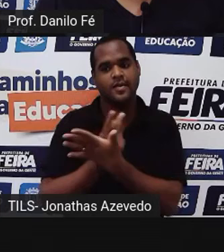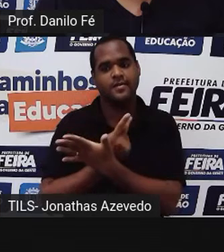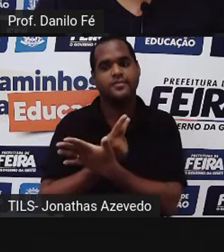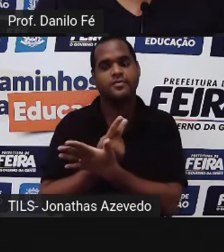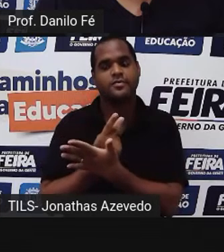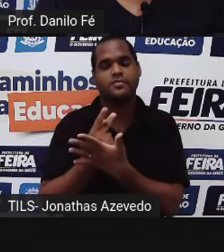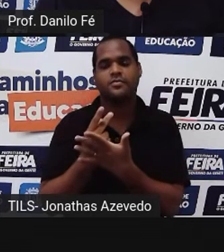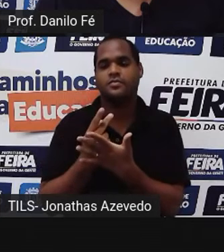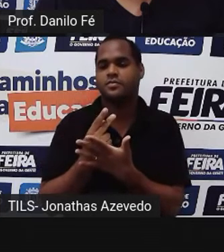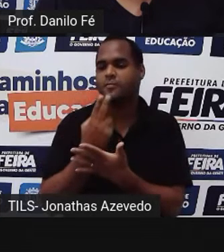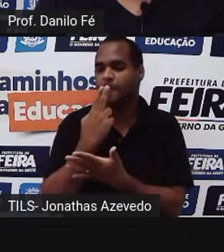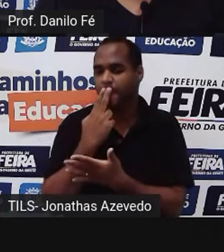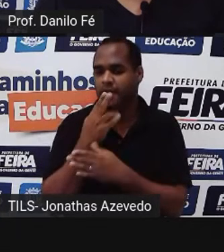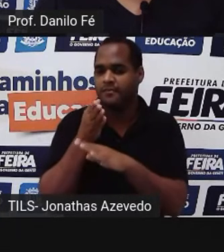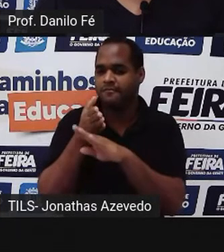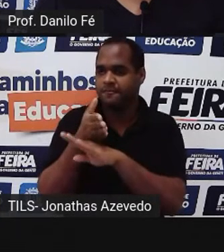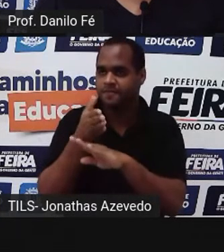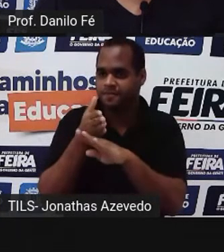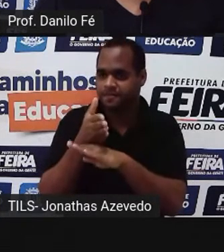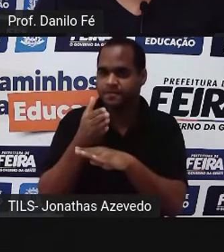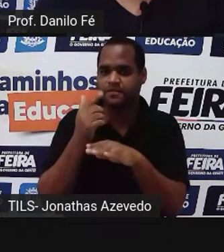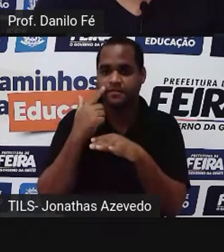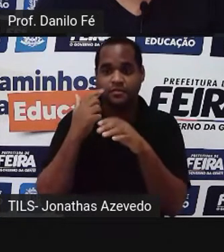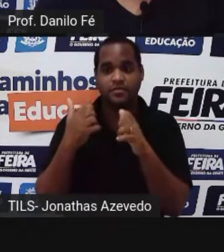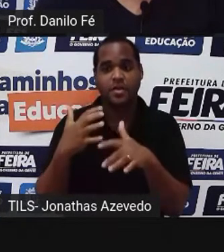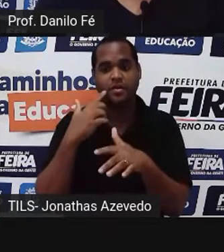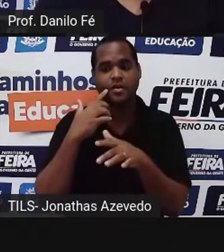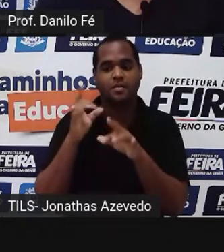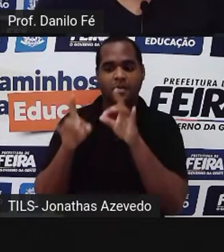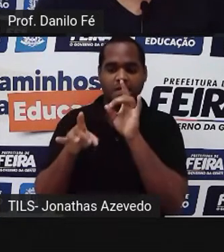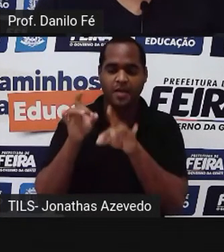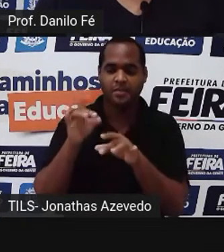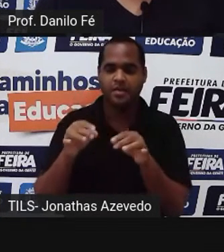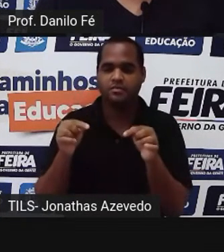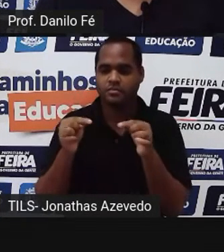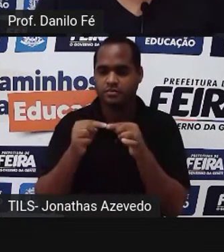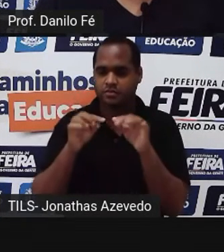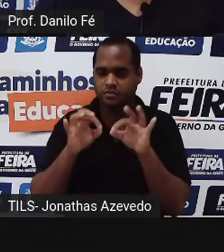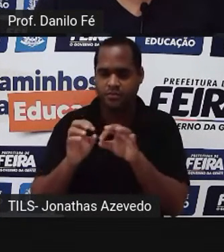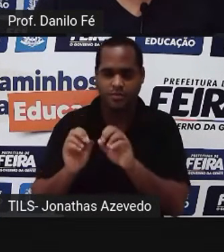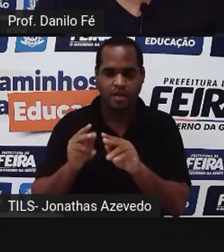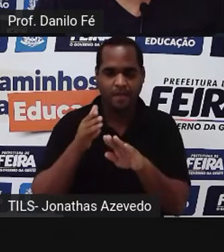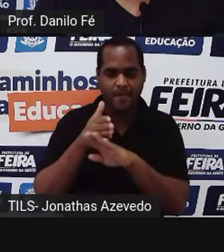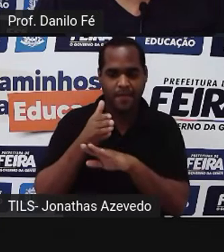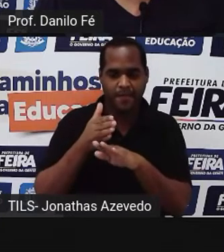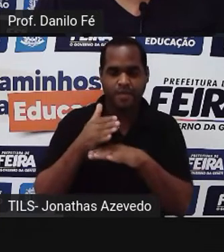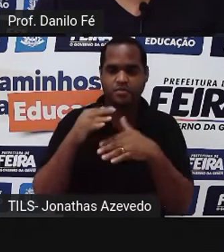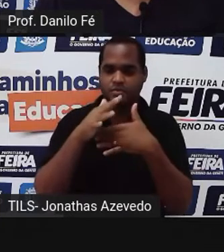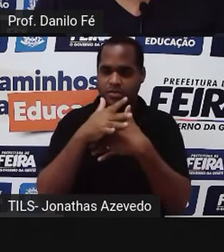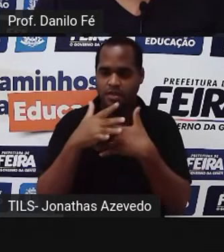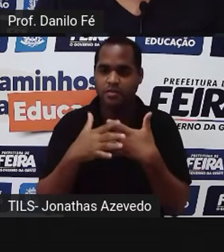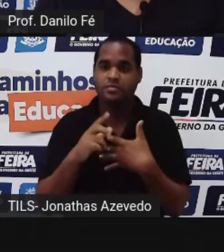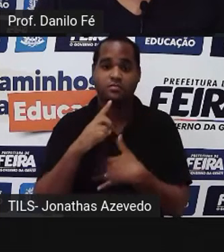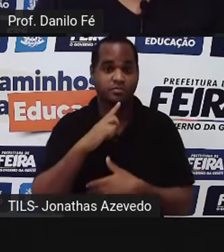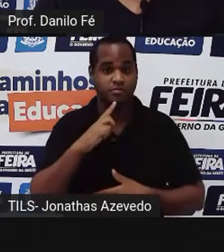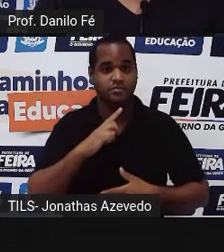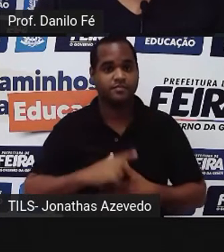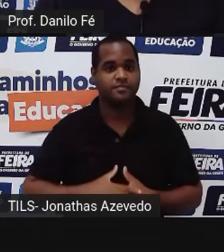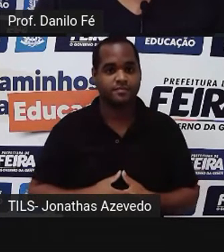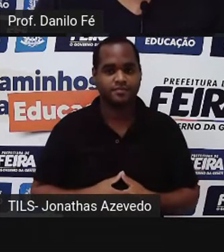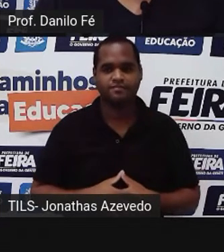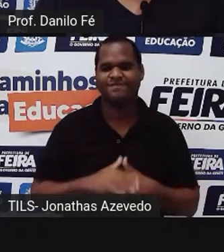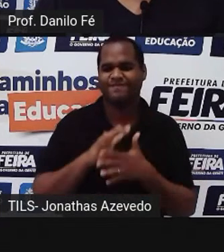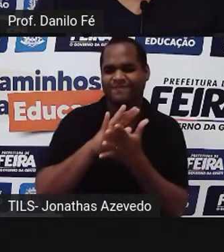quando ele poderia invadir Moscou, ele deslocou tropas para atacar a cidade de Stalingrado, para